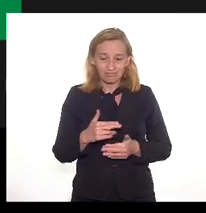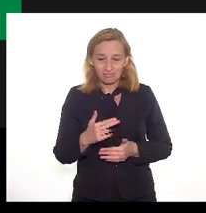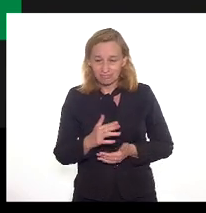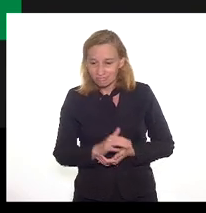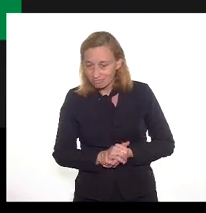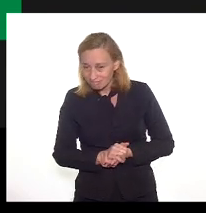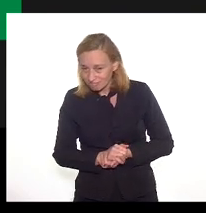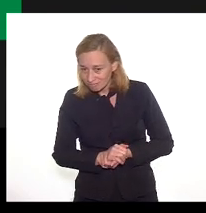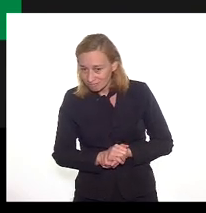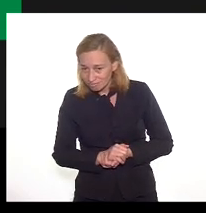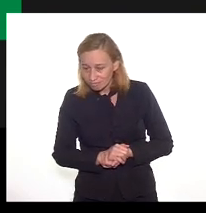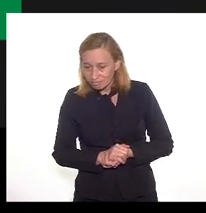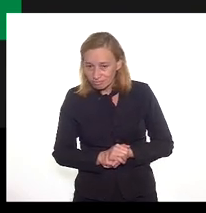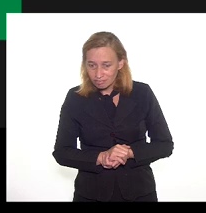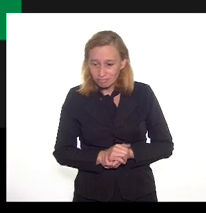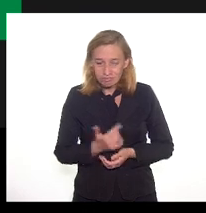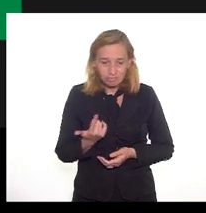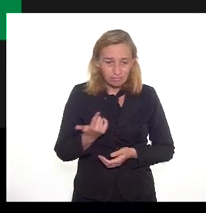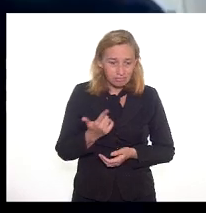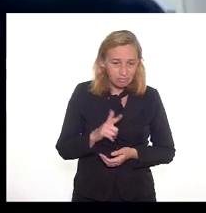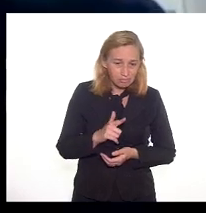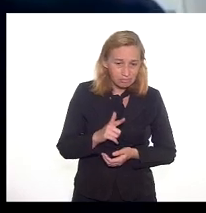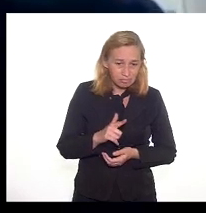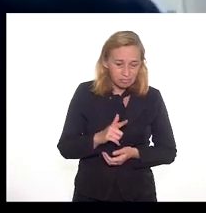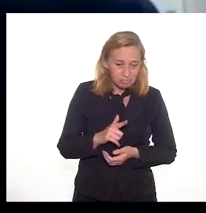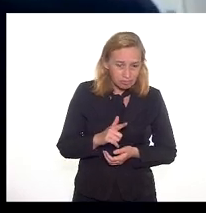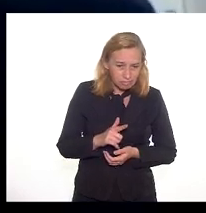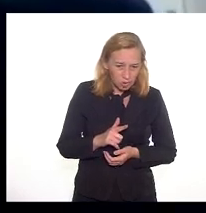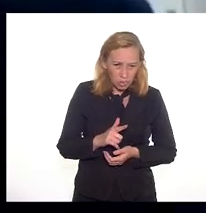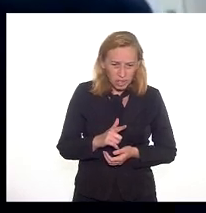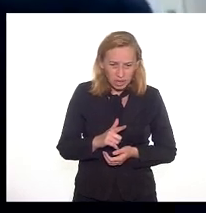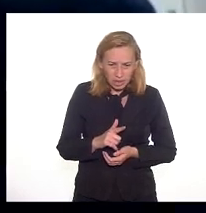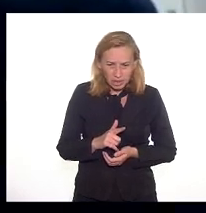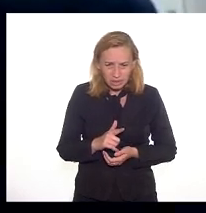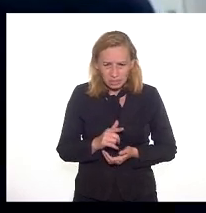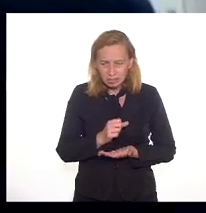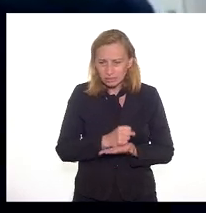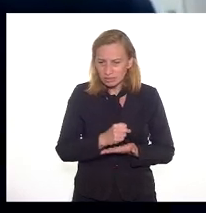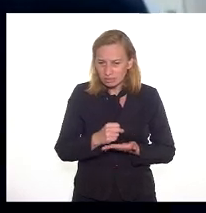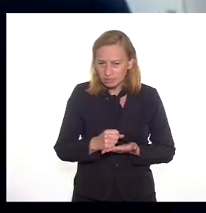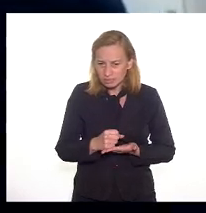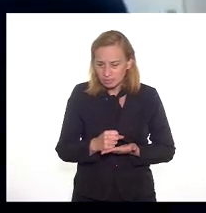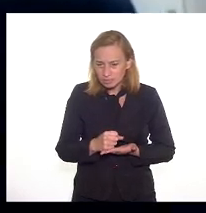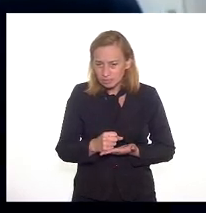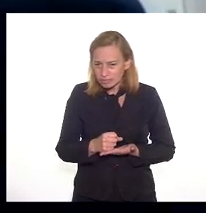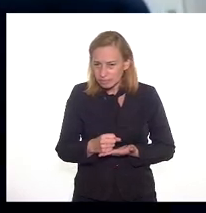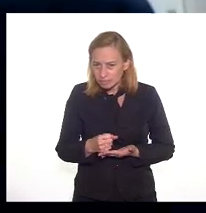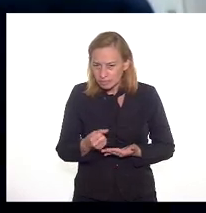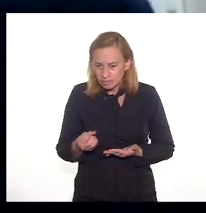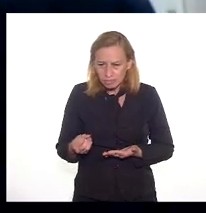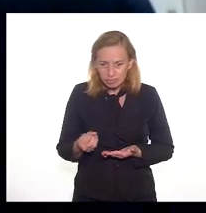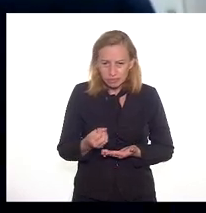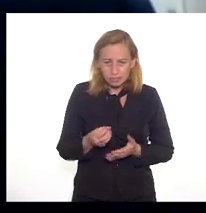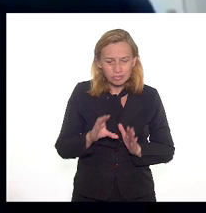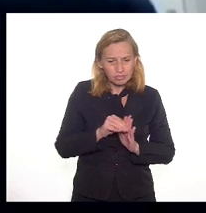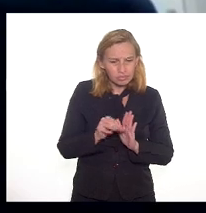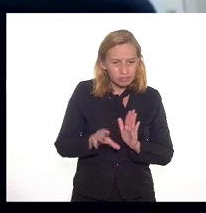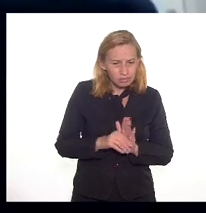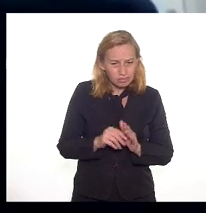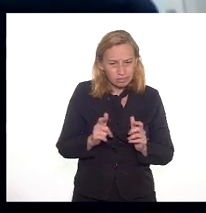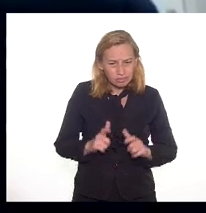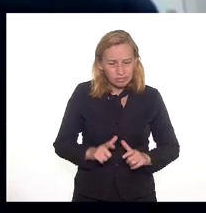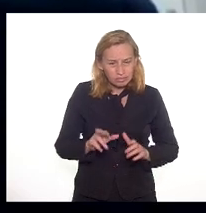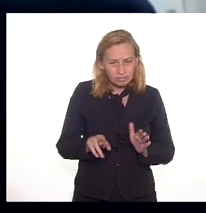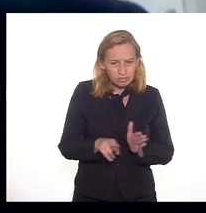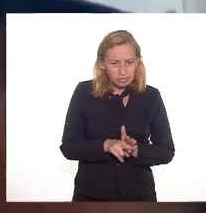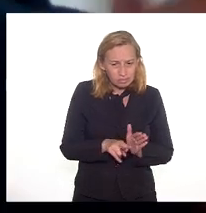A gente teve a resolução 726, que possibilitou o aditamento dos contratos antigos para as novas regras de conteúdo local. E nessa